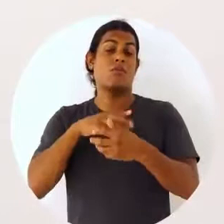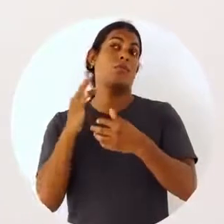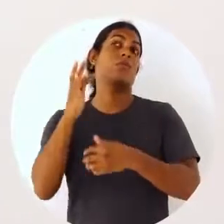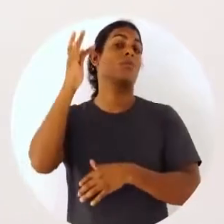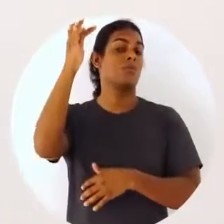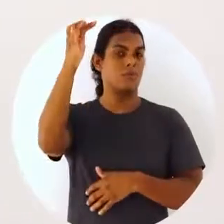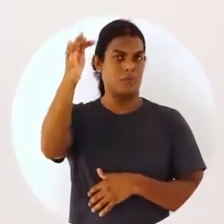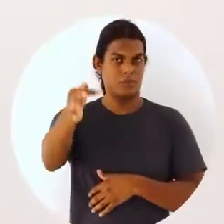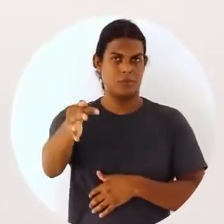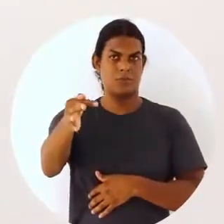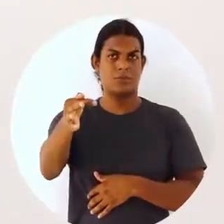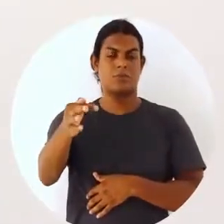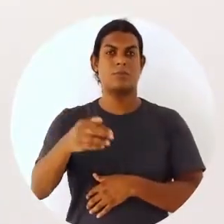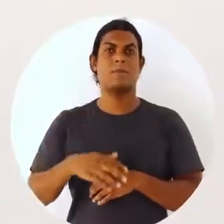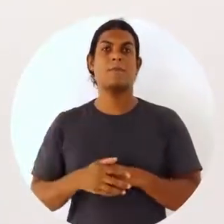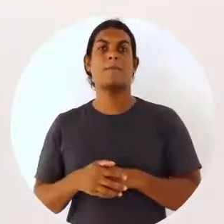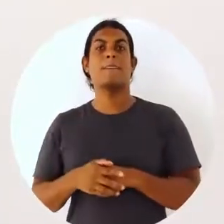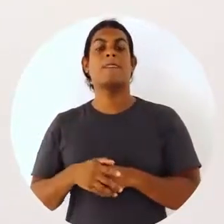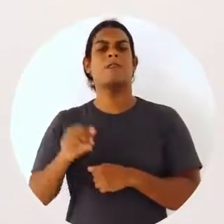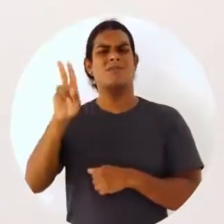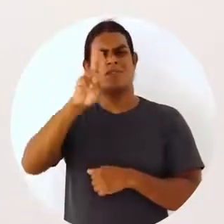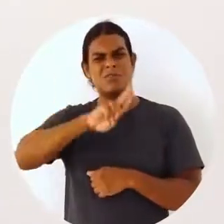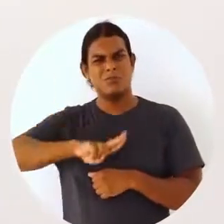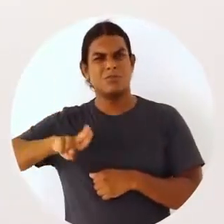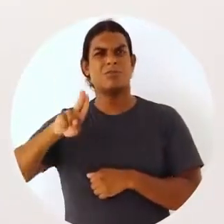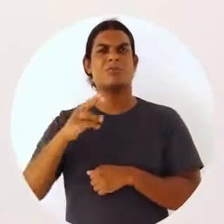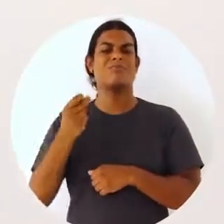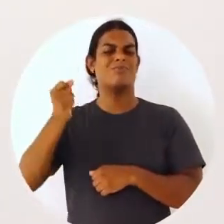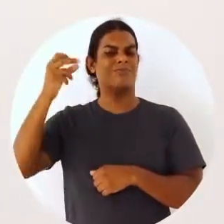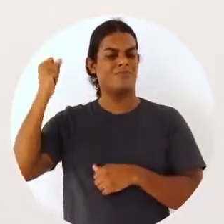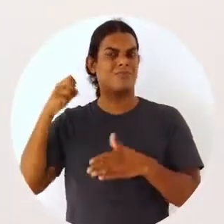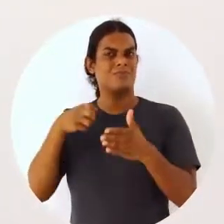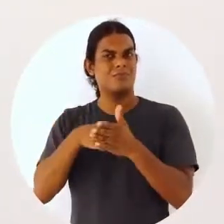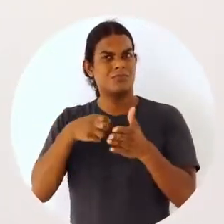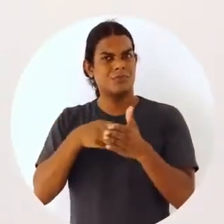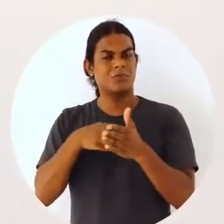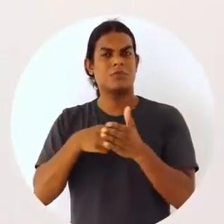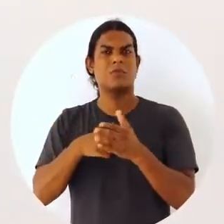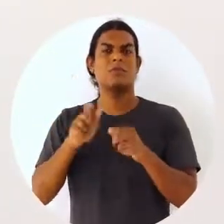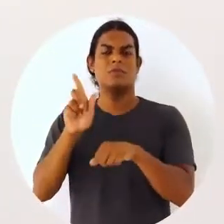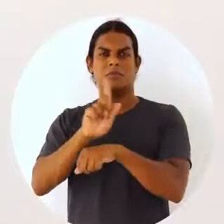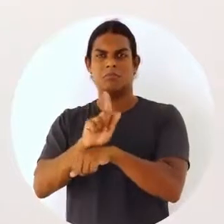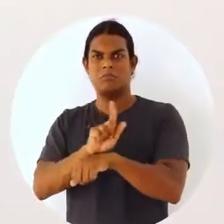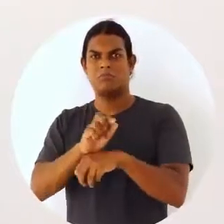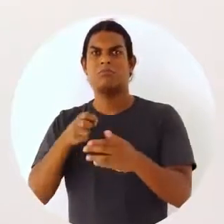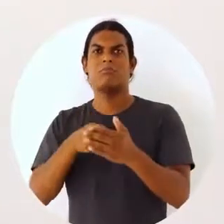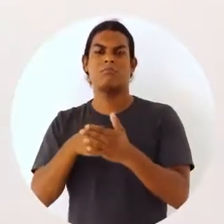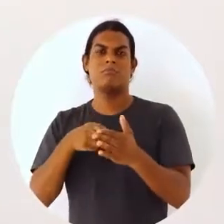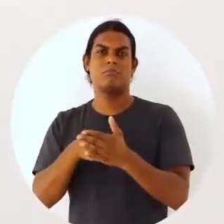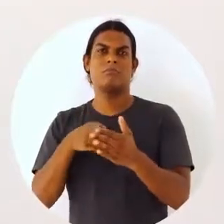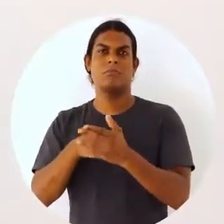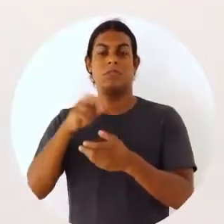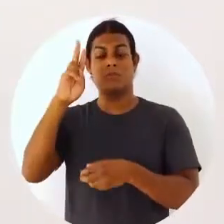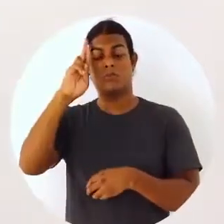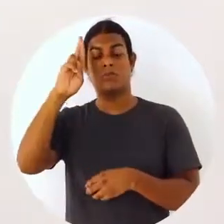tempo. Então isso era algo que era bastante cobrado por esses gestores, por esses donos